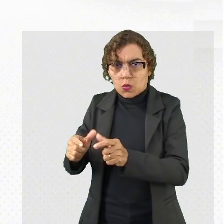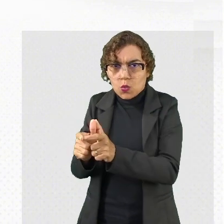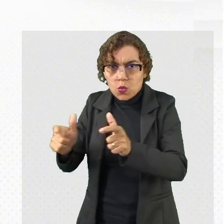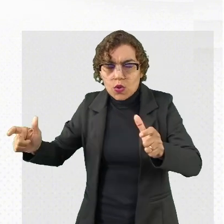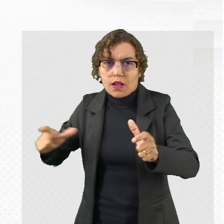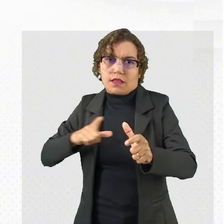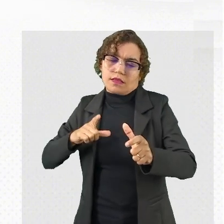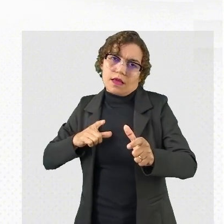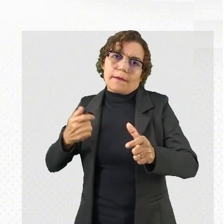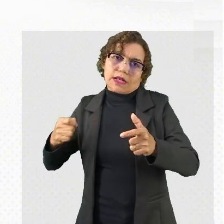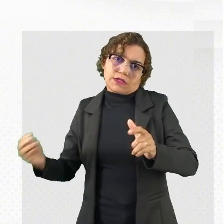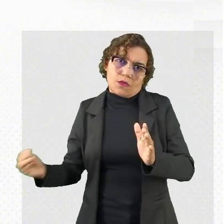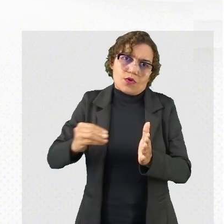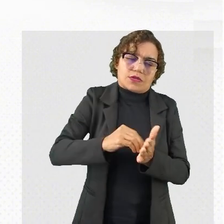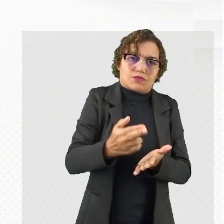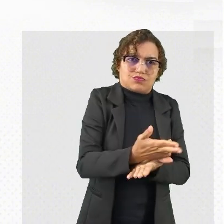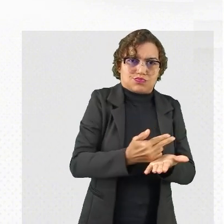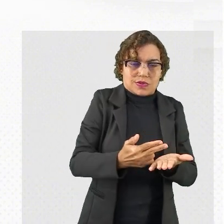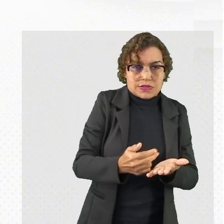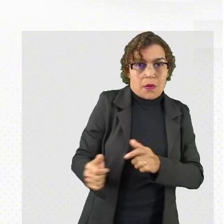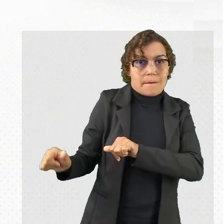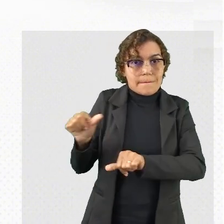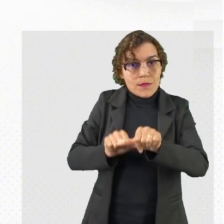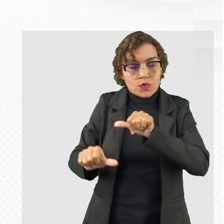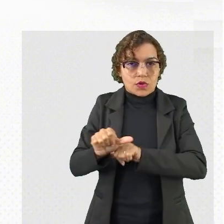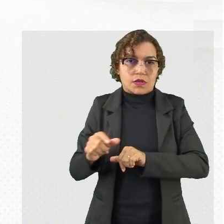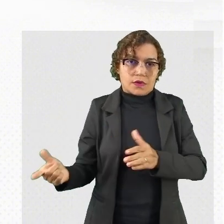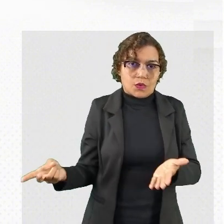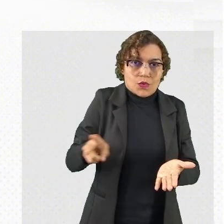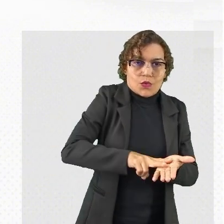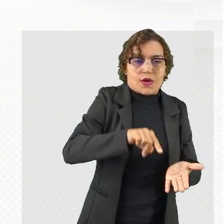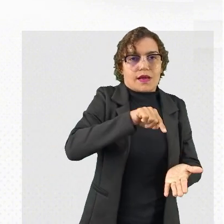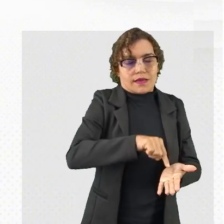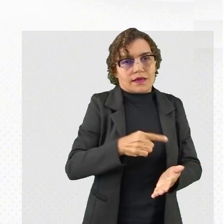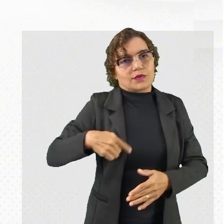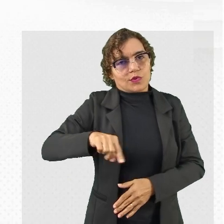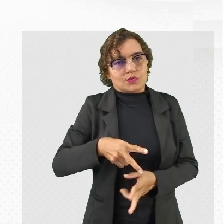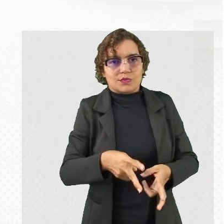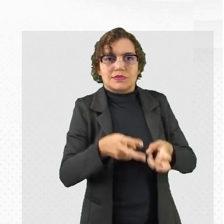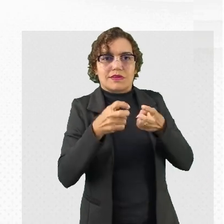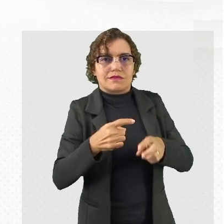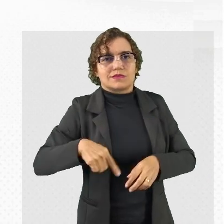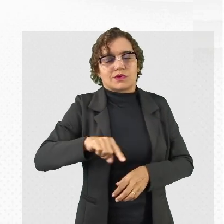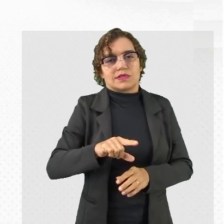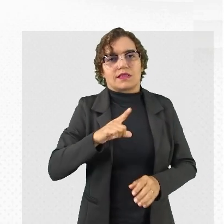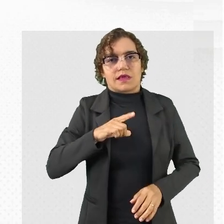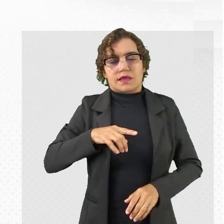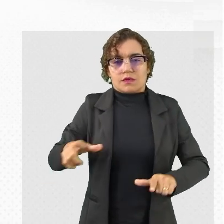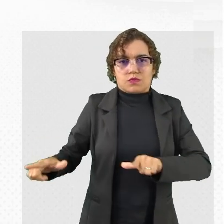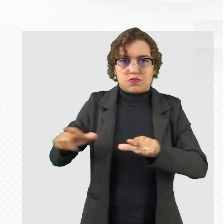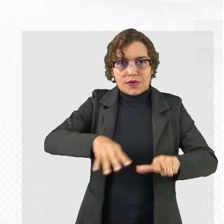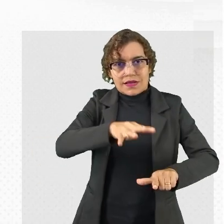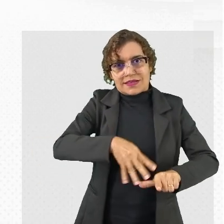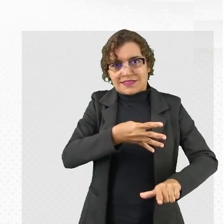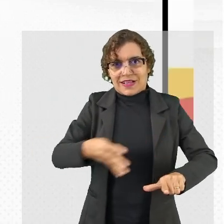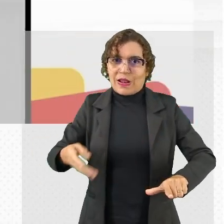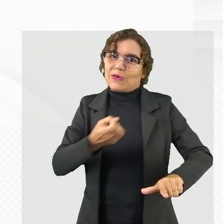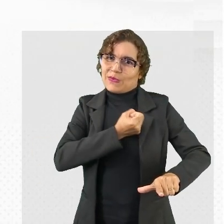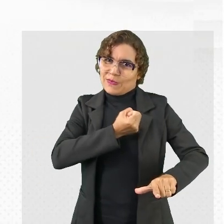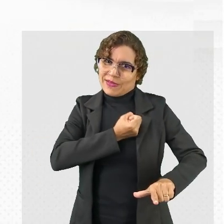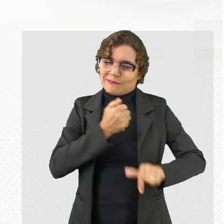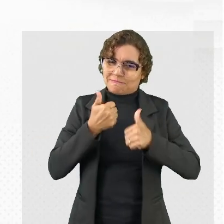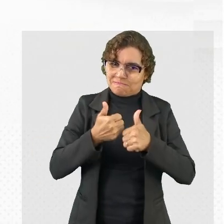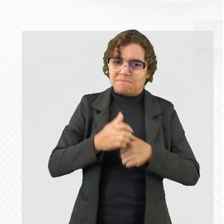de uma cidade. Então, essas são algumas aplicações do dia a dia que a gente observa aí a escala numérica.